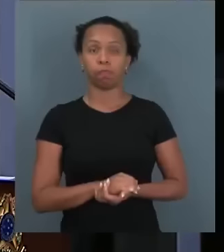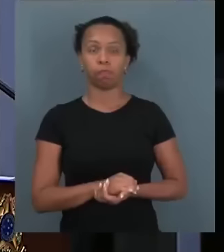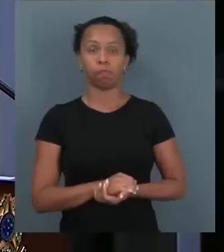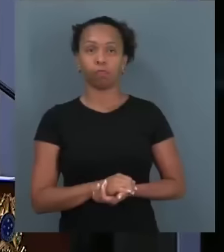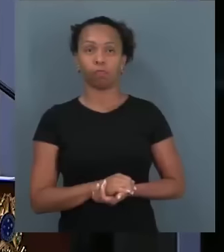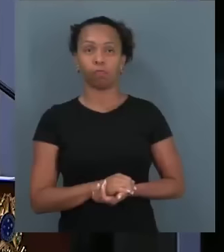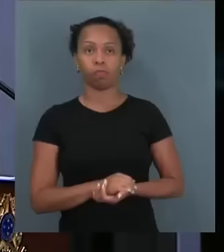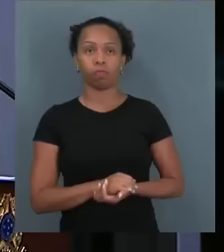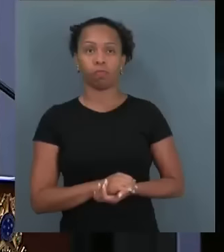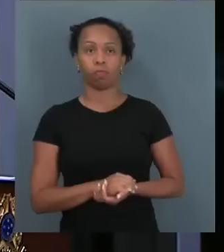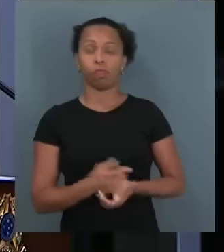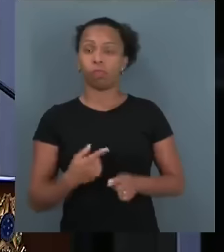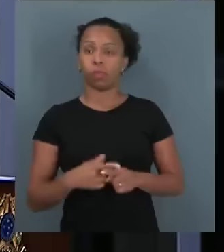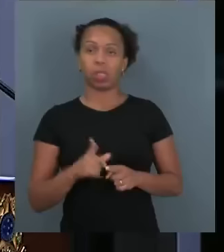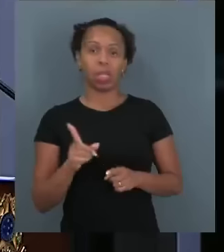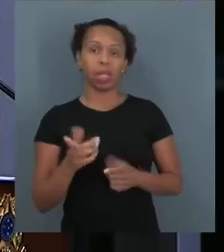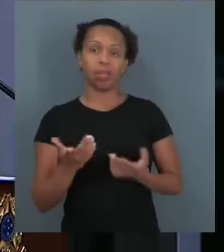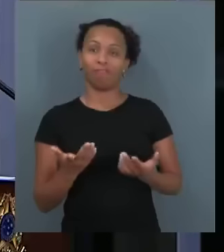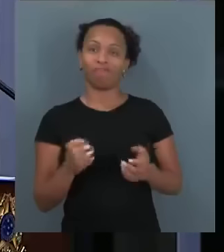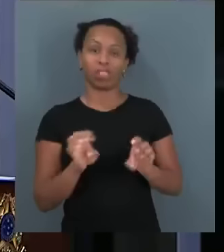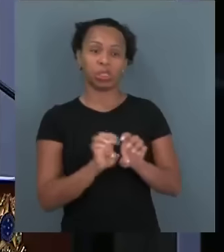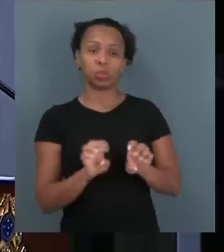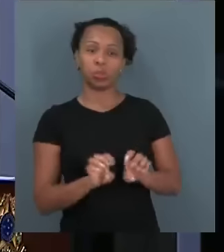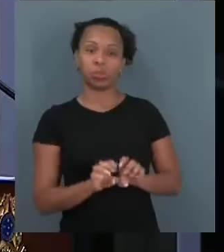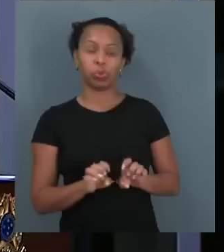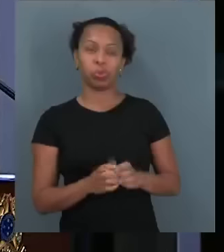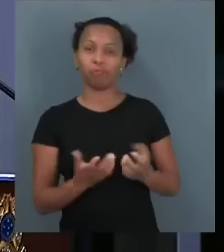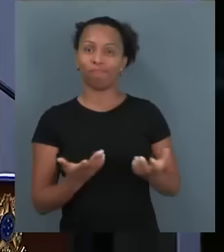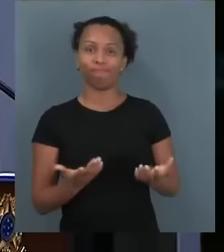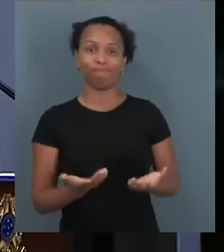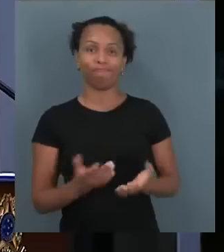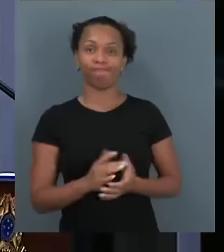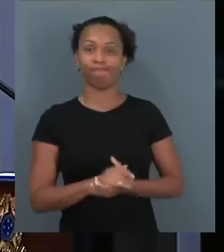Lá não tem condições, a estrutura.